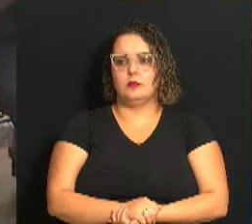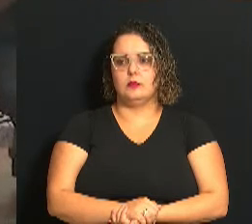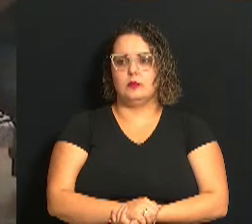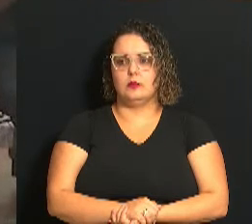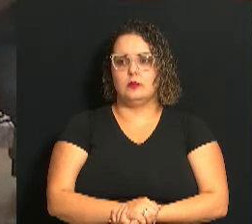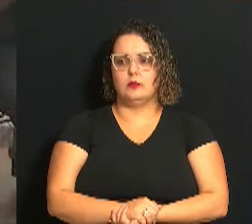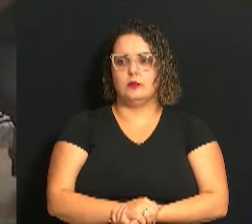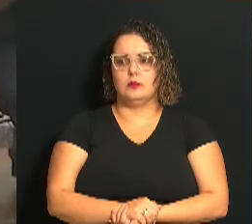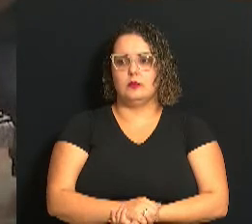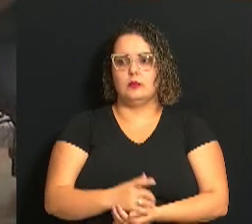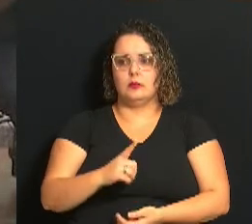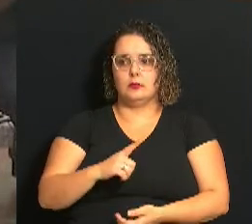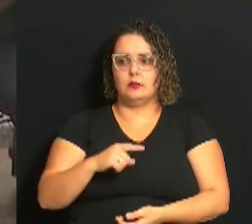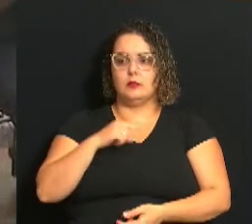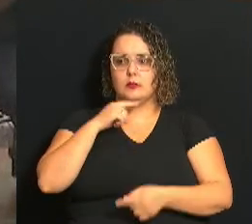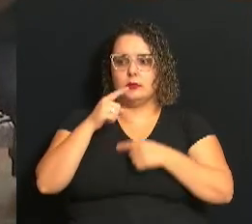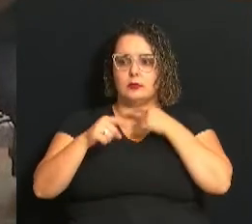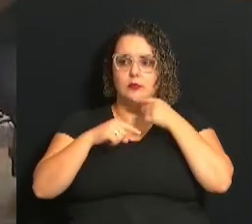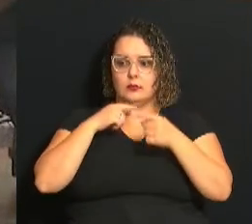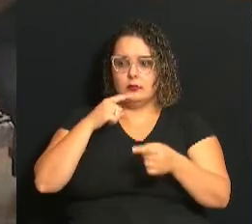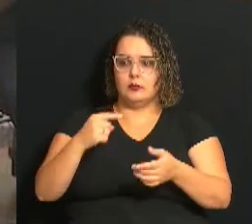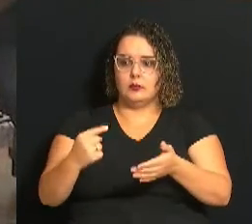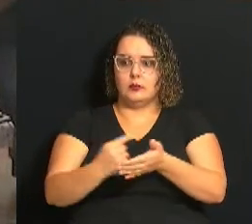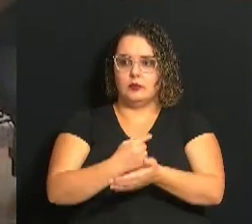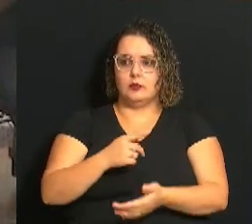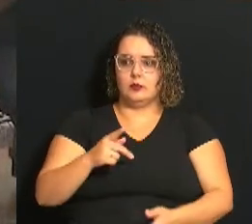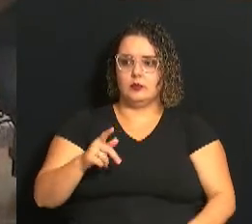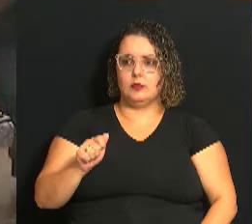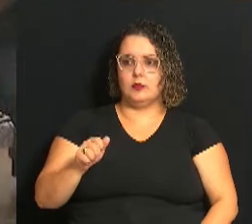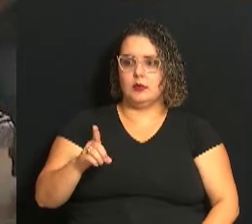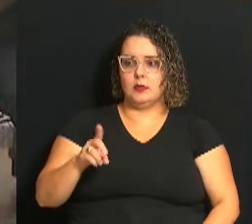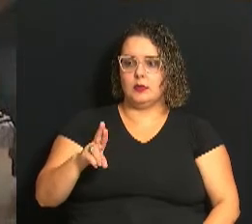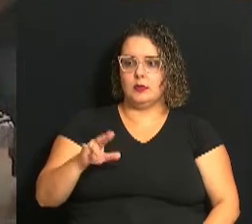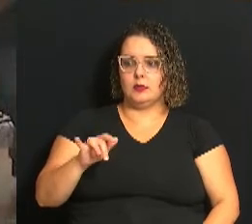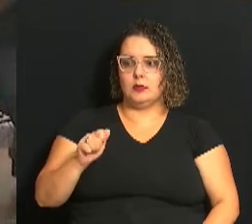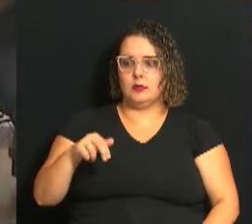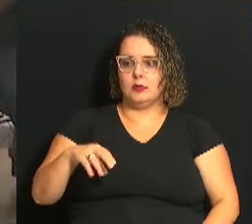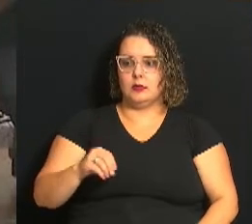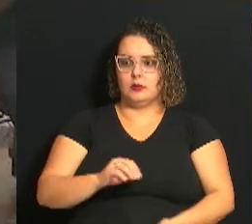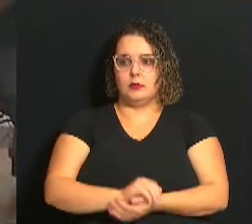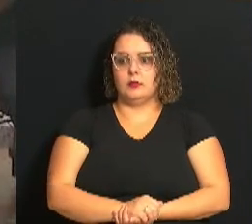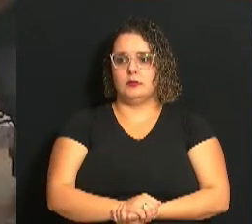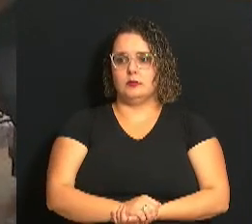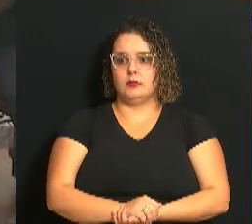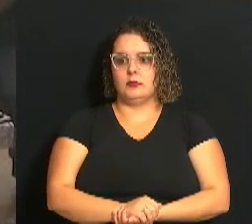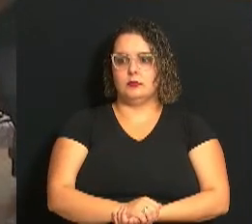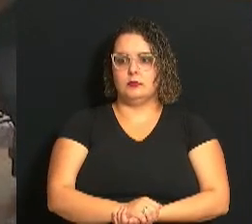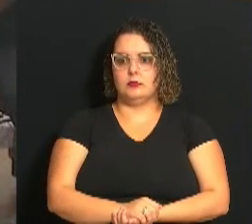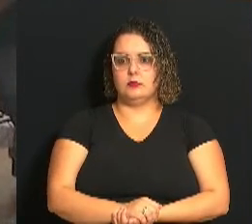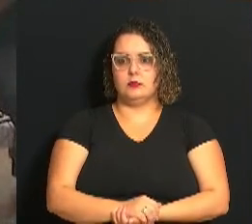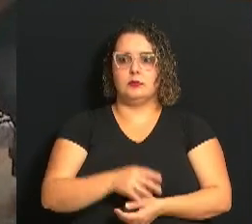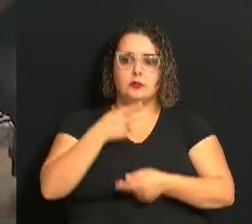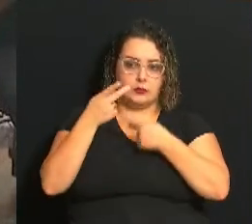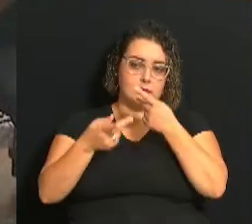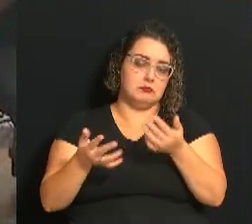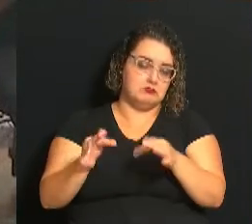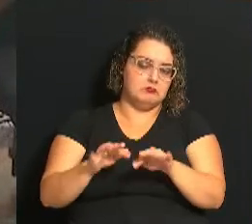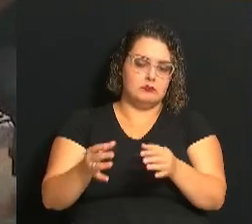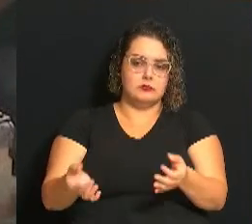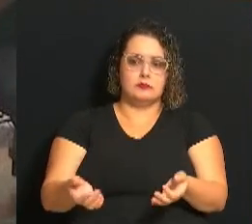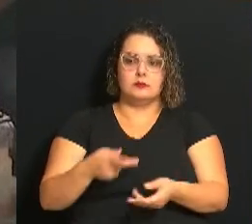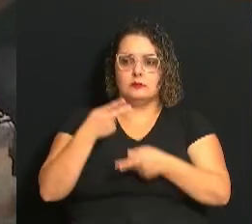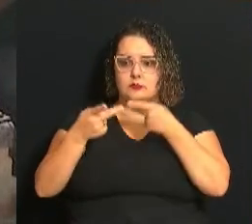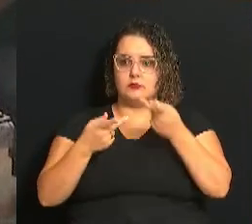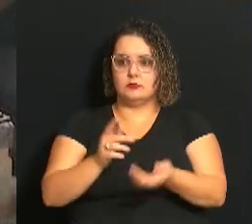Temos alguma pergunta, Adriano? Não, né? Tá. Então eu passo para a consideração final já